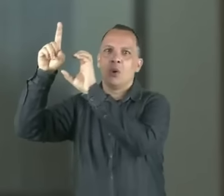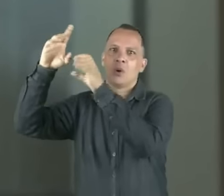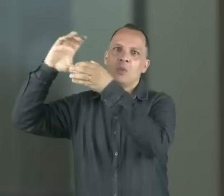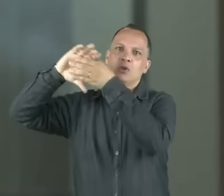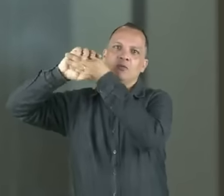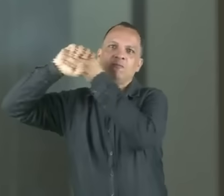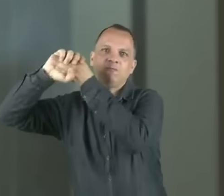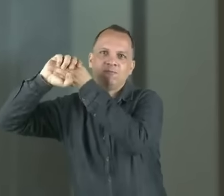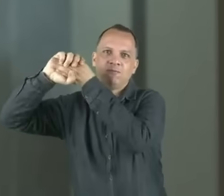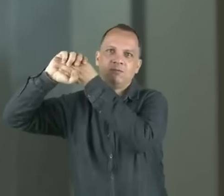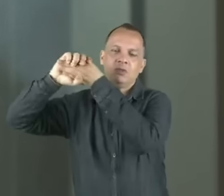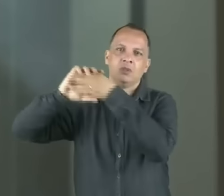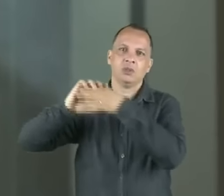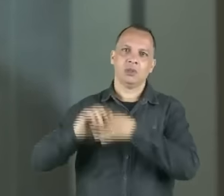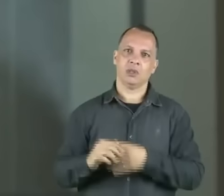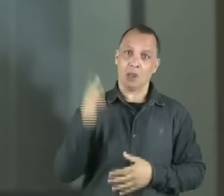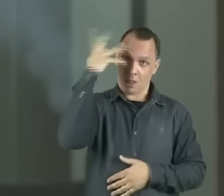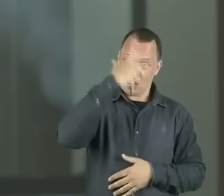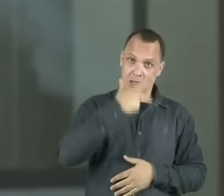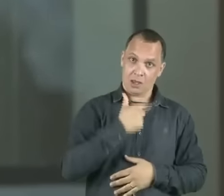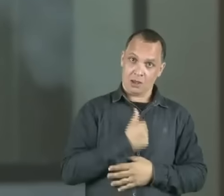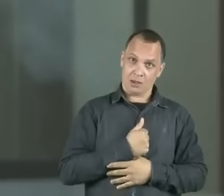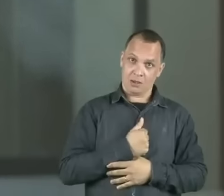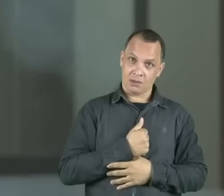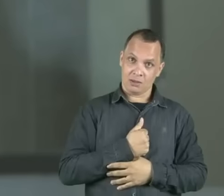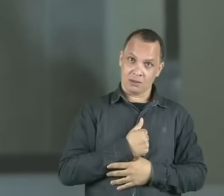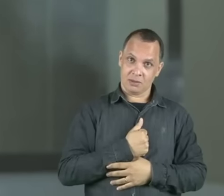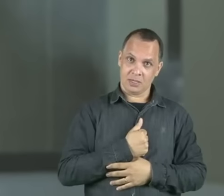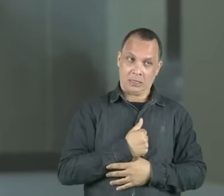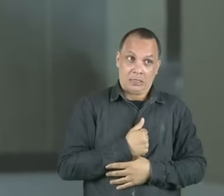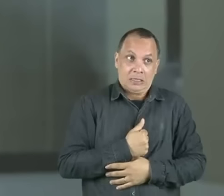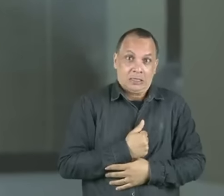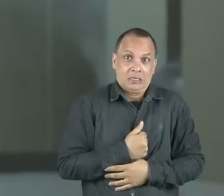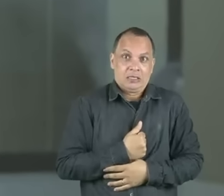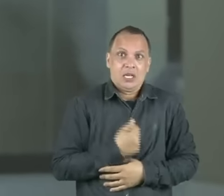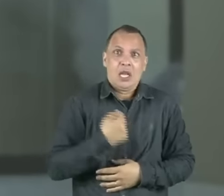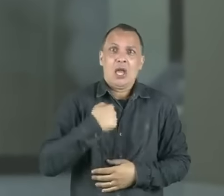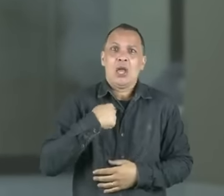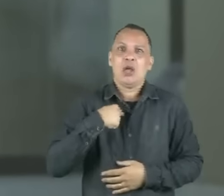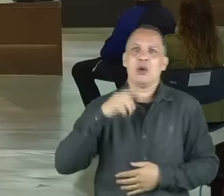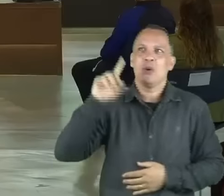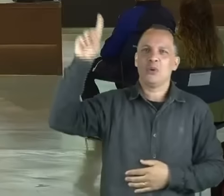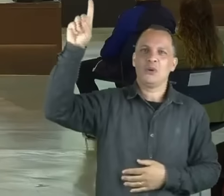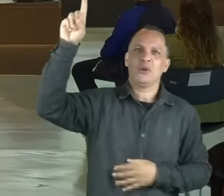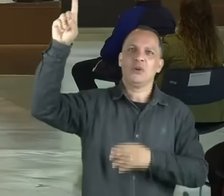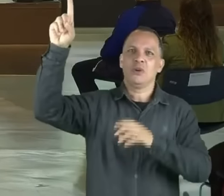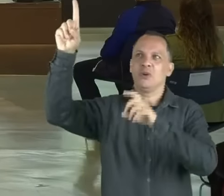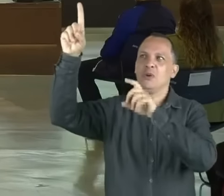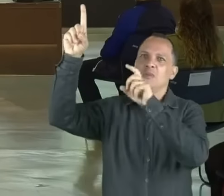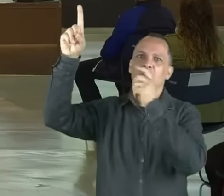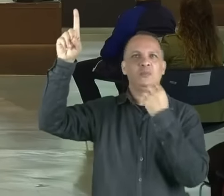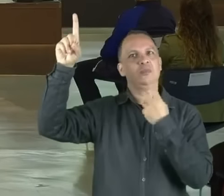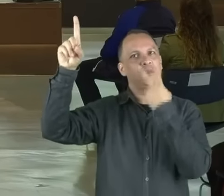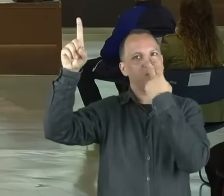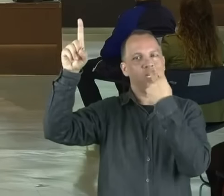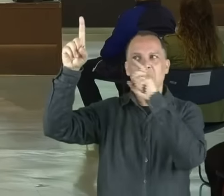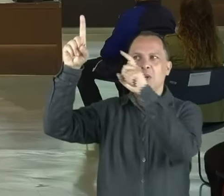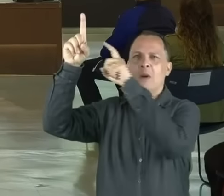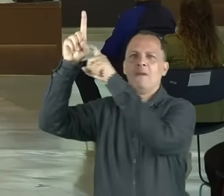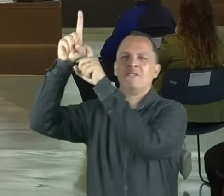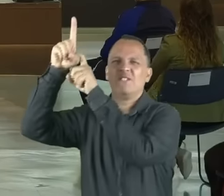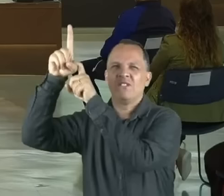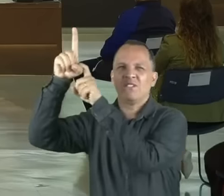mas não é legal não e nós não temos força para ficar segurando a mão de Deus